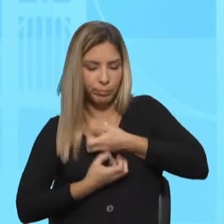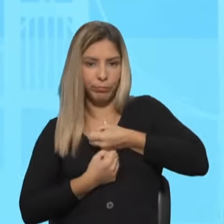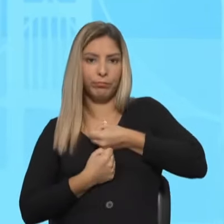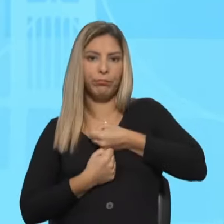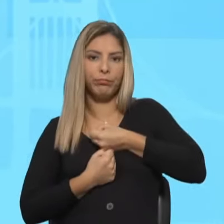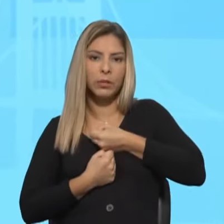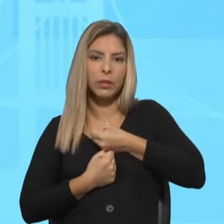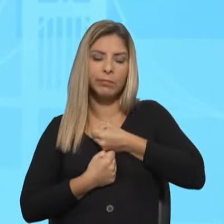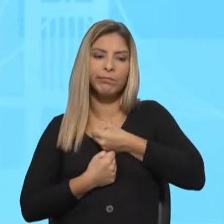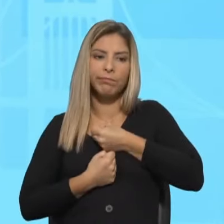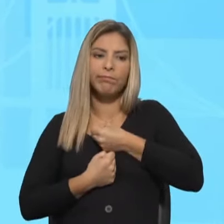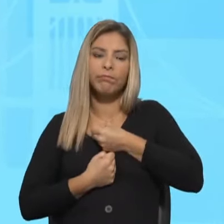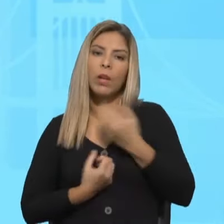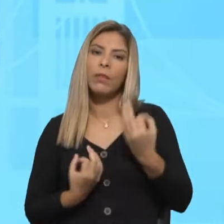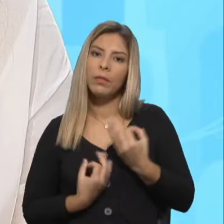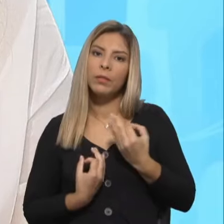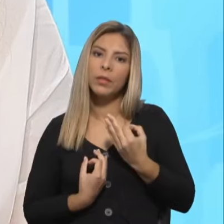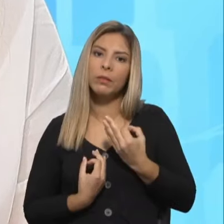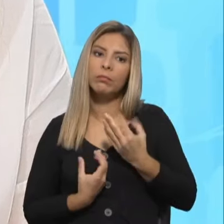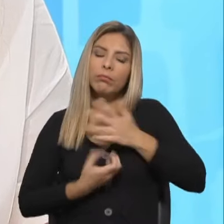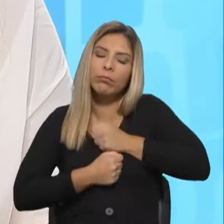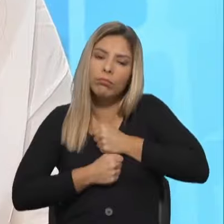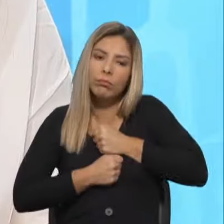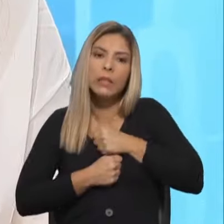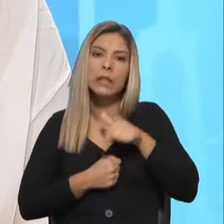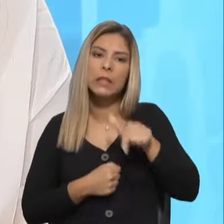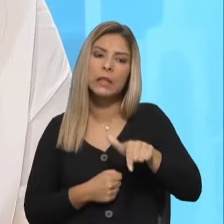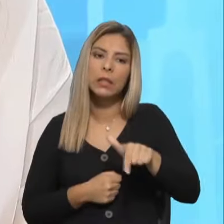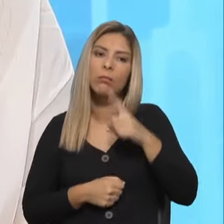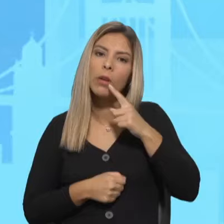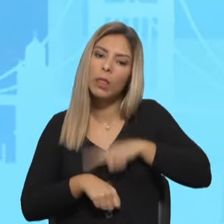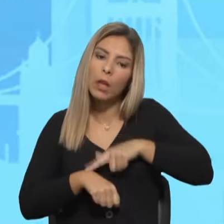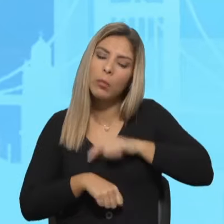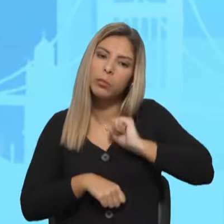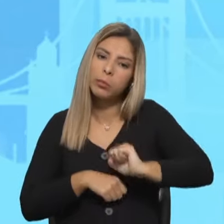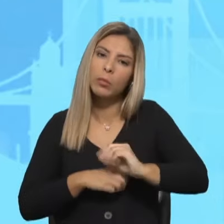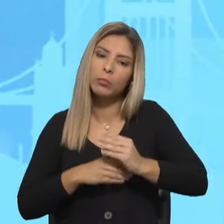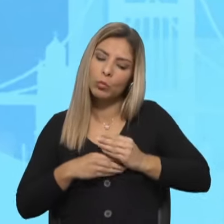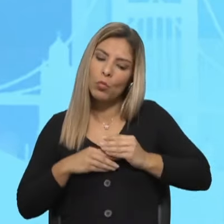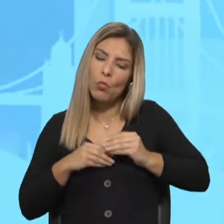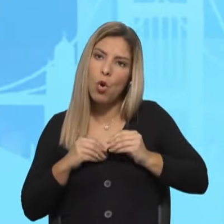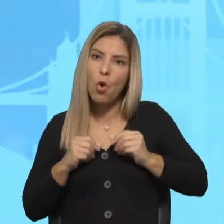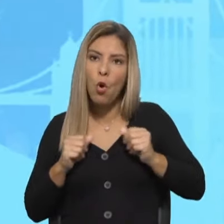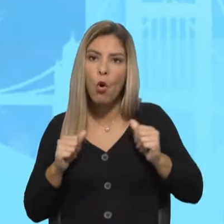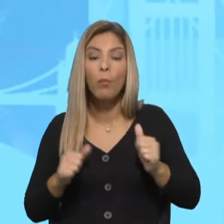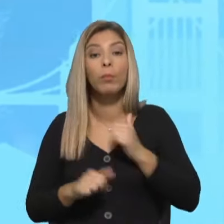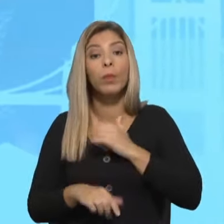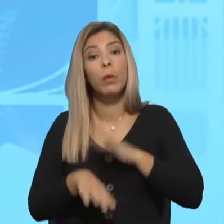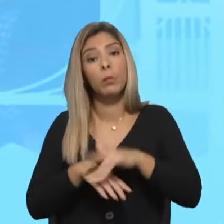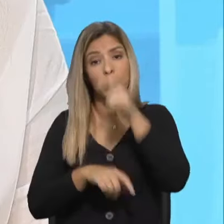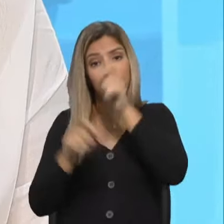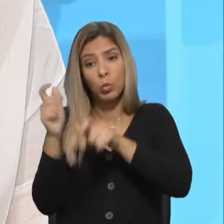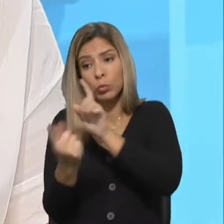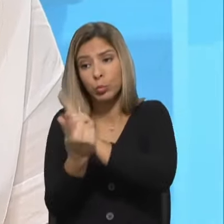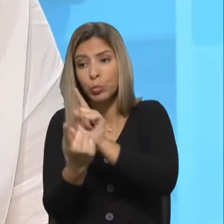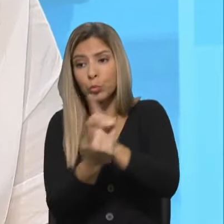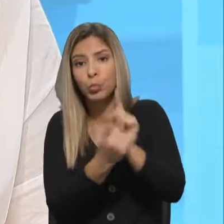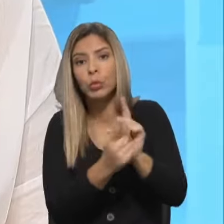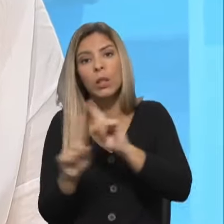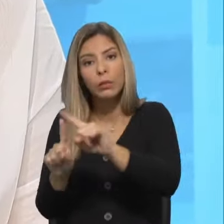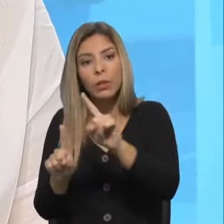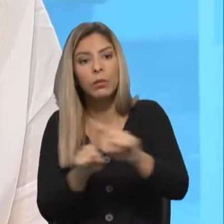vivencia esse próprio processo à sua maneira também porque se relaciona especificamente com pessoas diferentes das quais nos